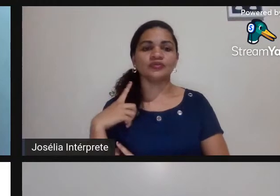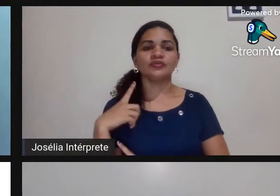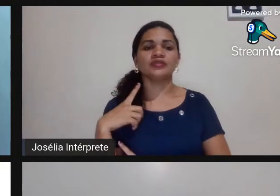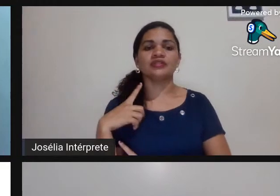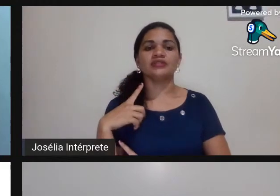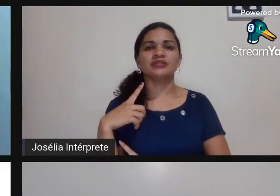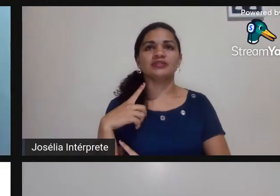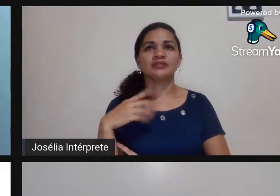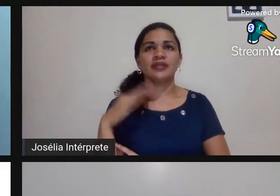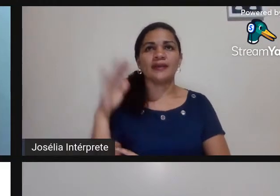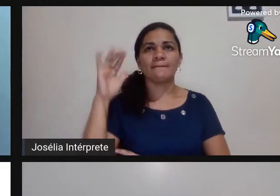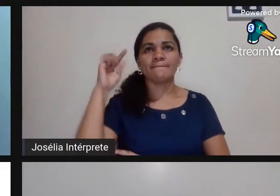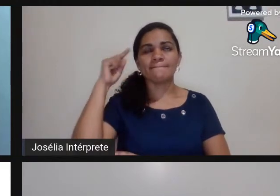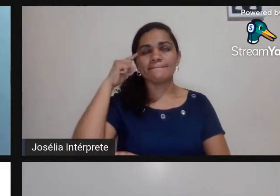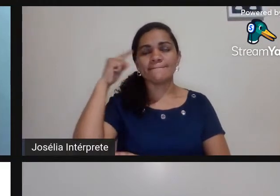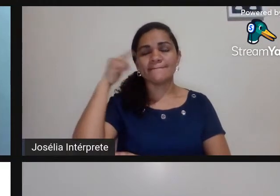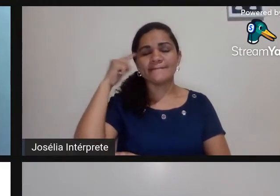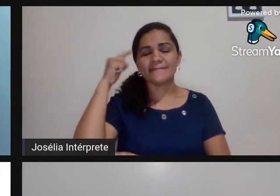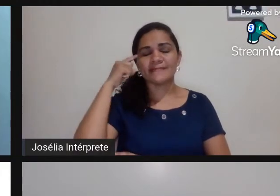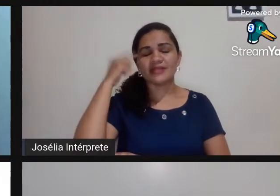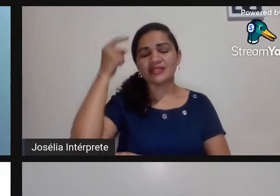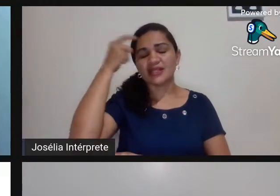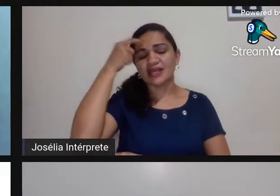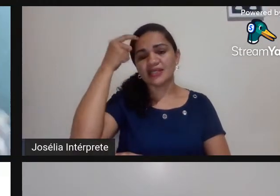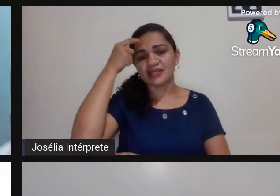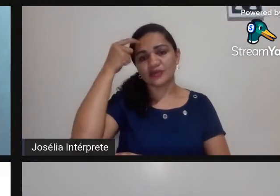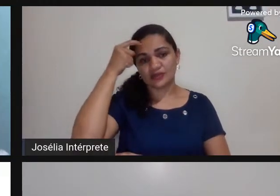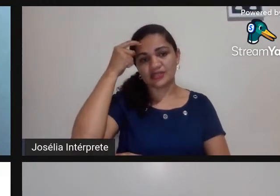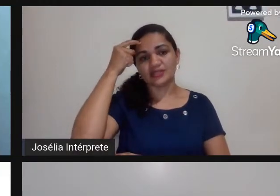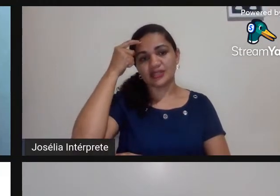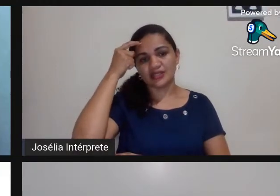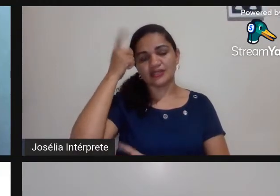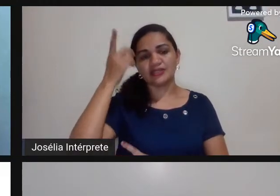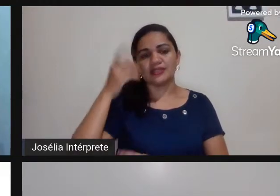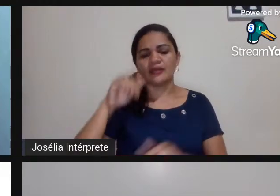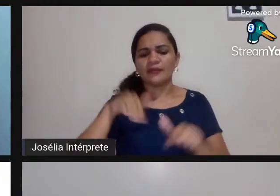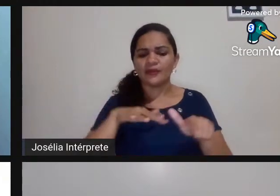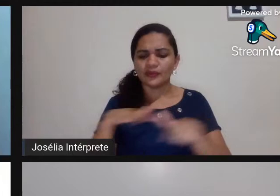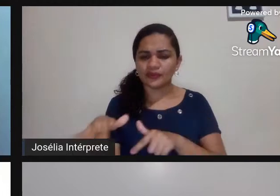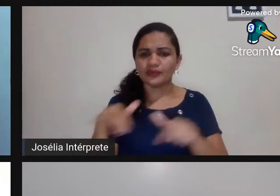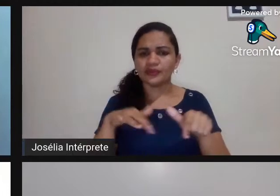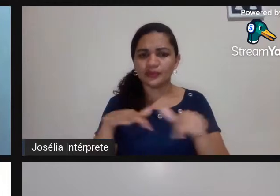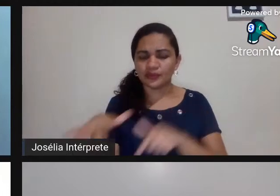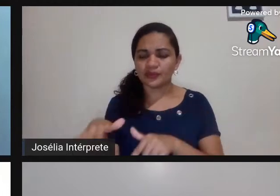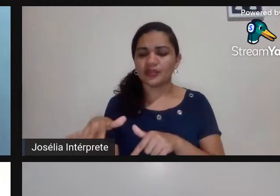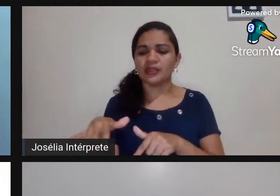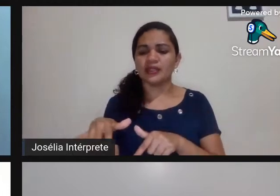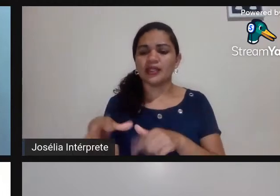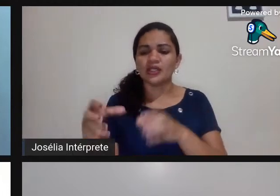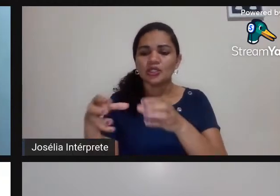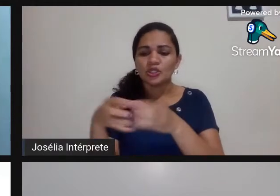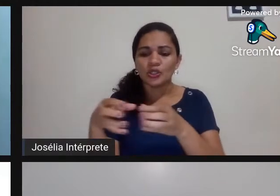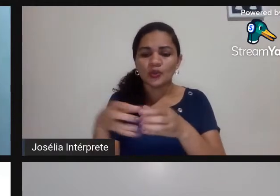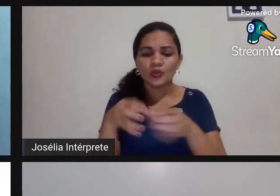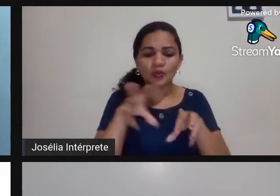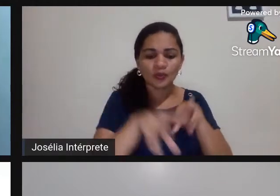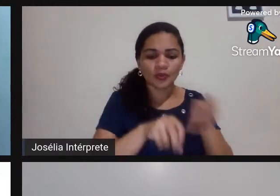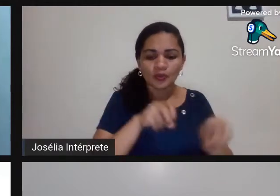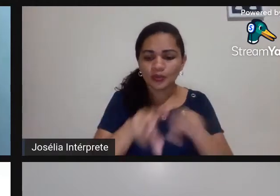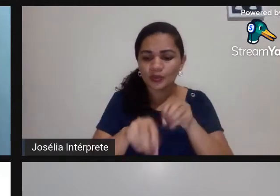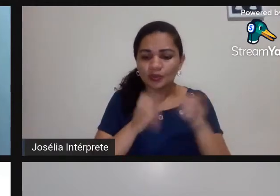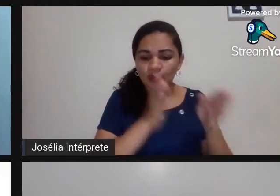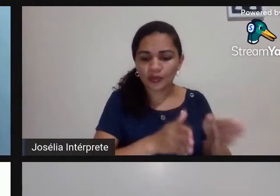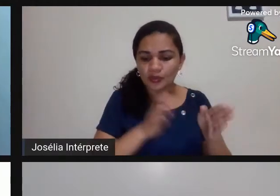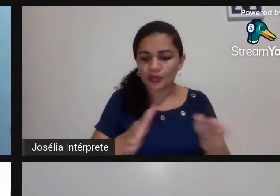começando a tomar consciência do que cara eu pensei porque agora mais vezes na semana tem um grupo de catadores que tá passando aqui por quê que eu não consigo